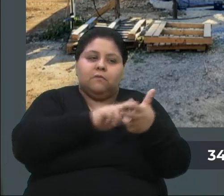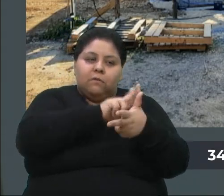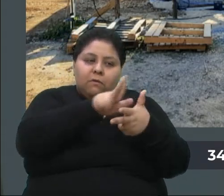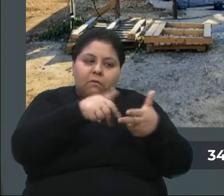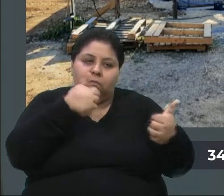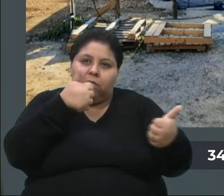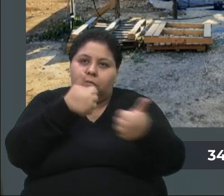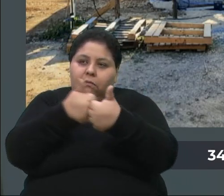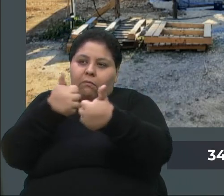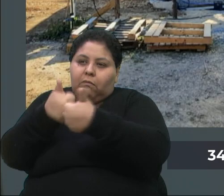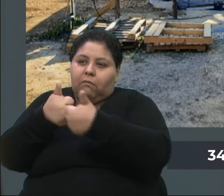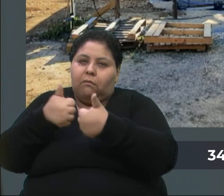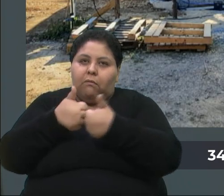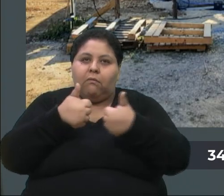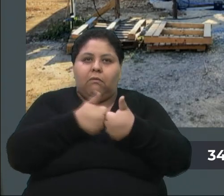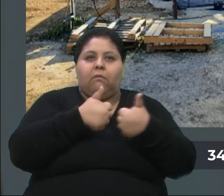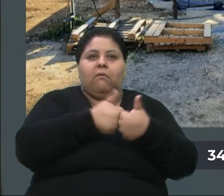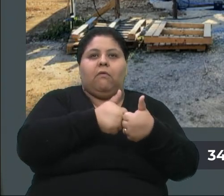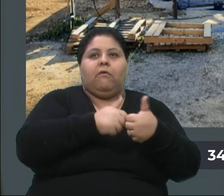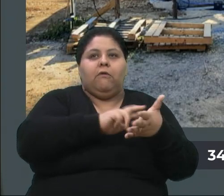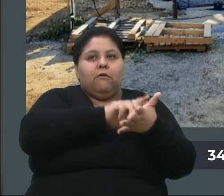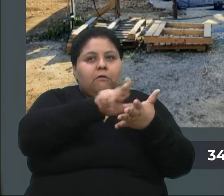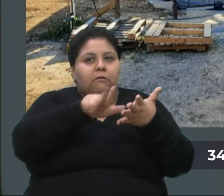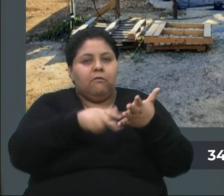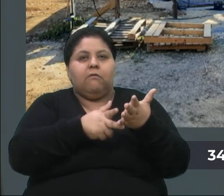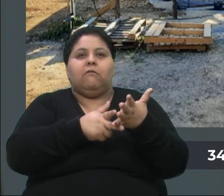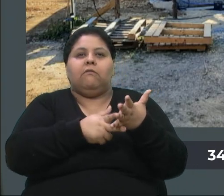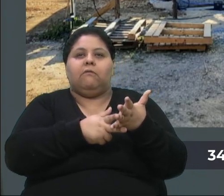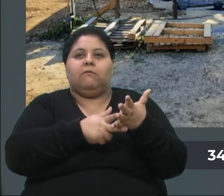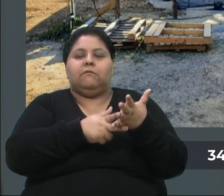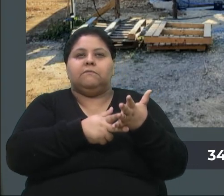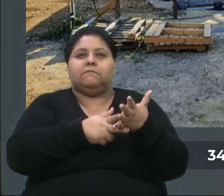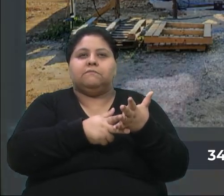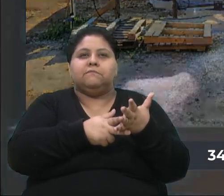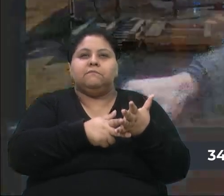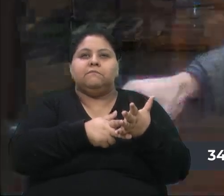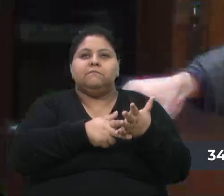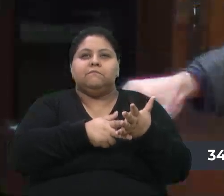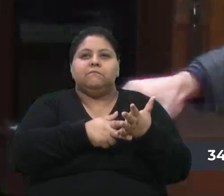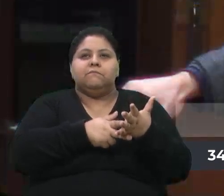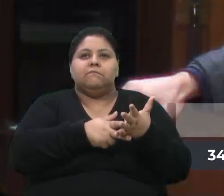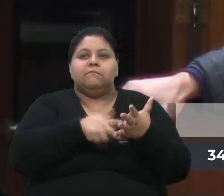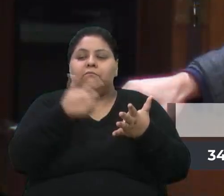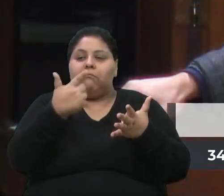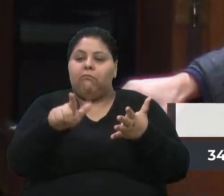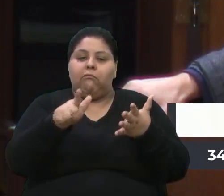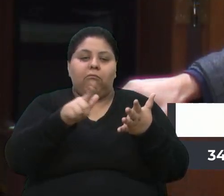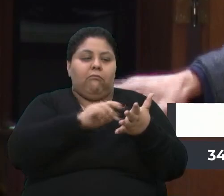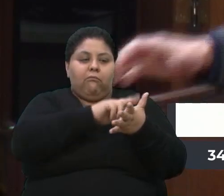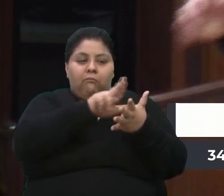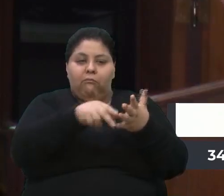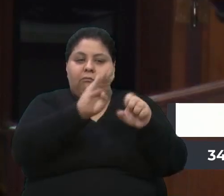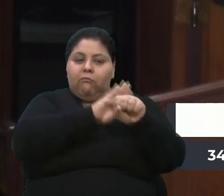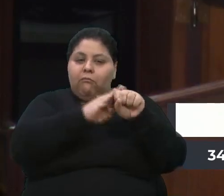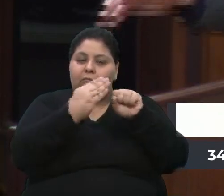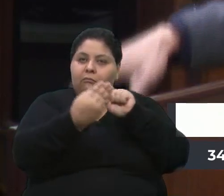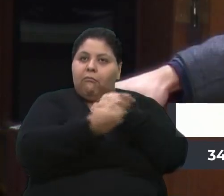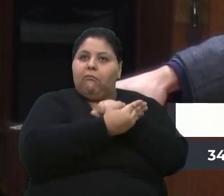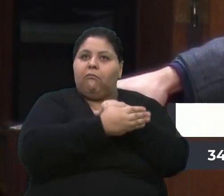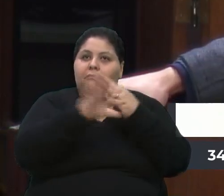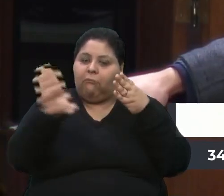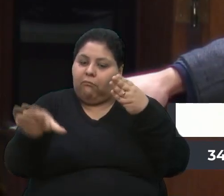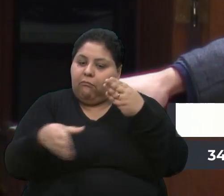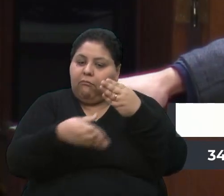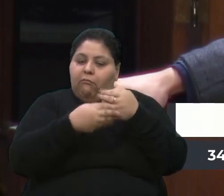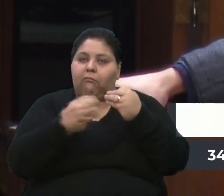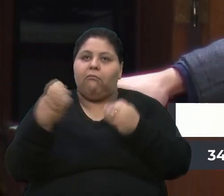Parada Cristal, Balardim, Santa Rita 1 e 2, entre outros diversos bairros que compõem a